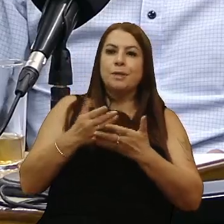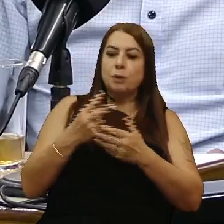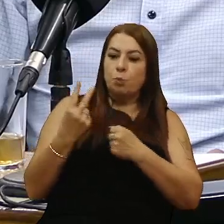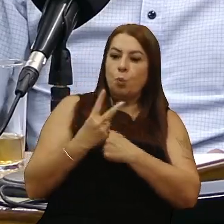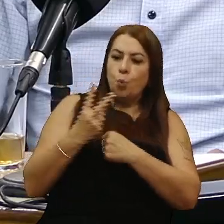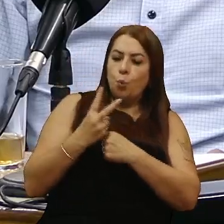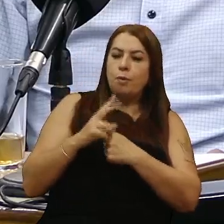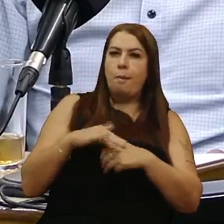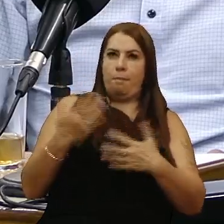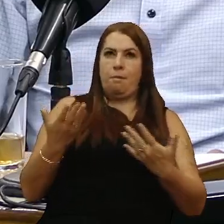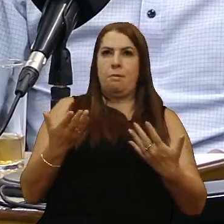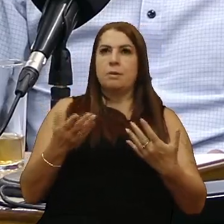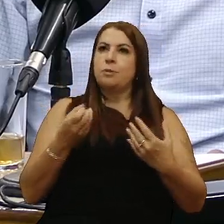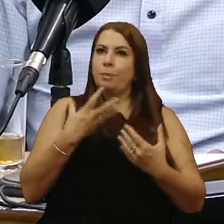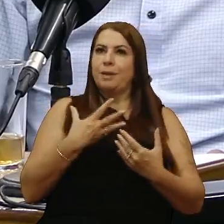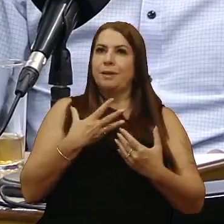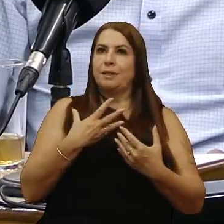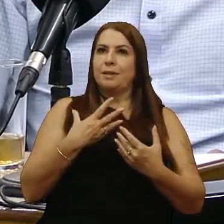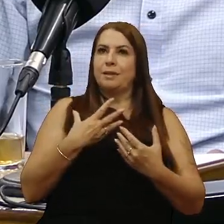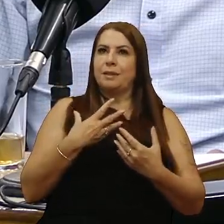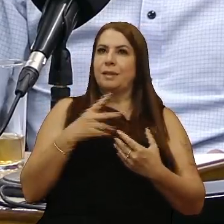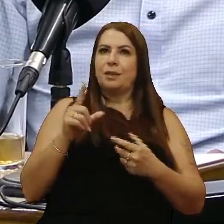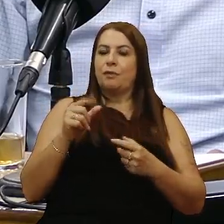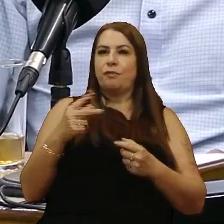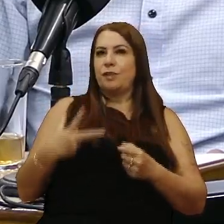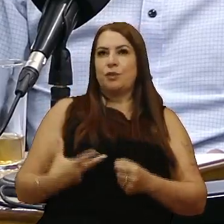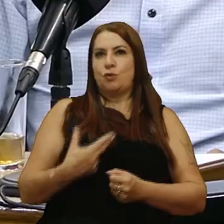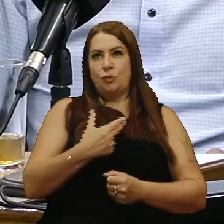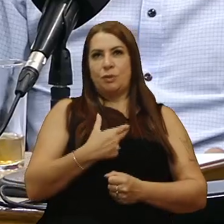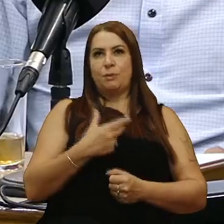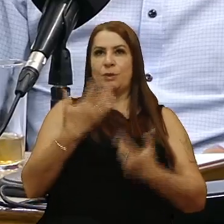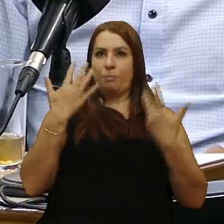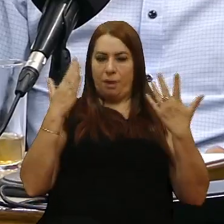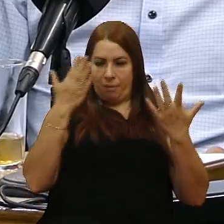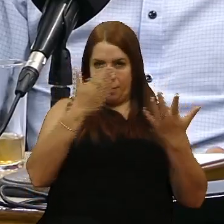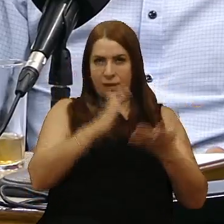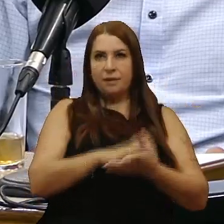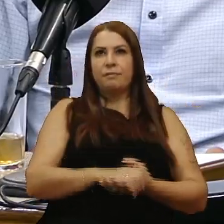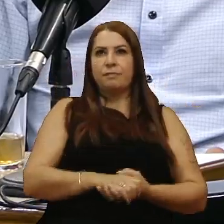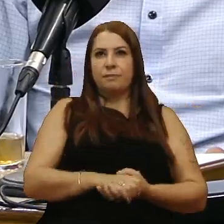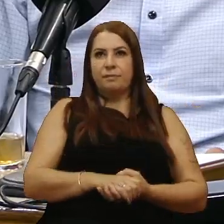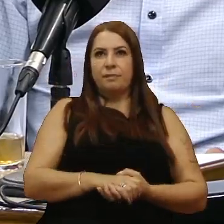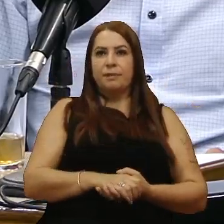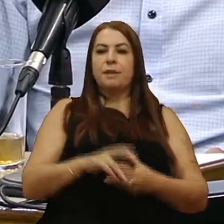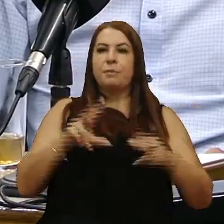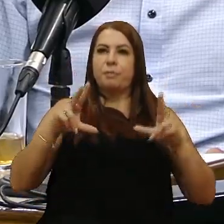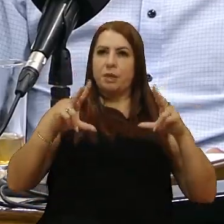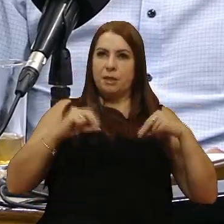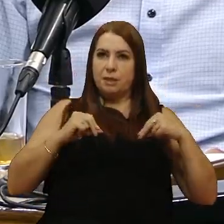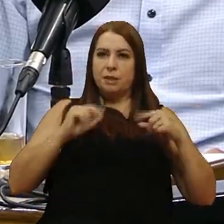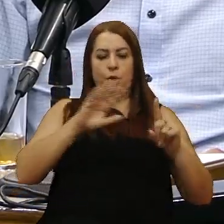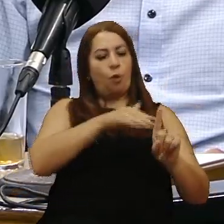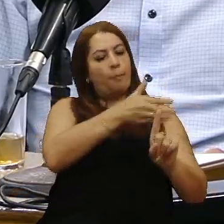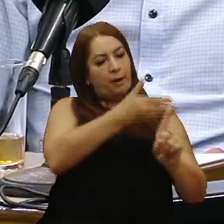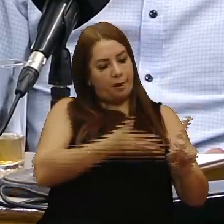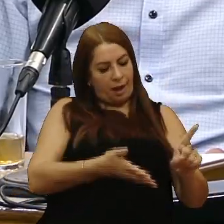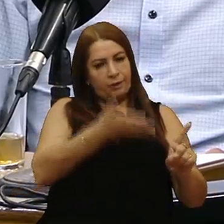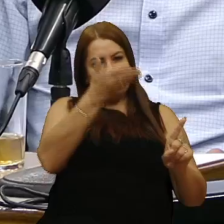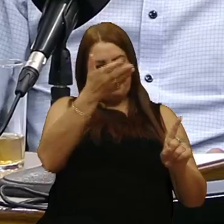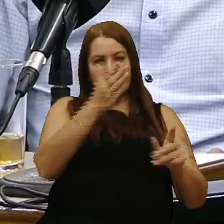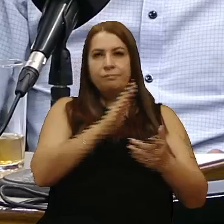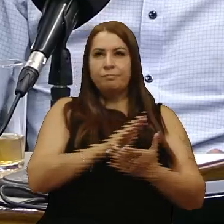cuidar mais e estou bem, me escapei da cirurgia, mas quero lhe dar os parabéns por essa merecida homenagem